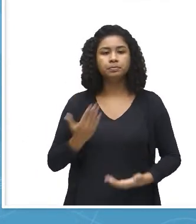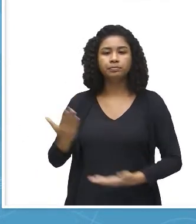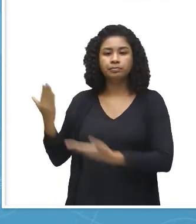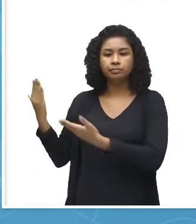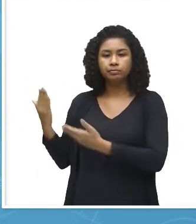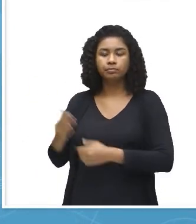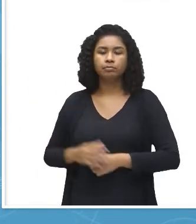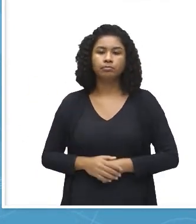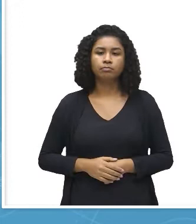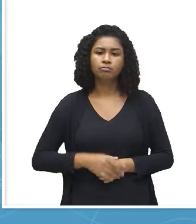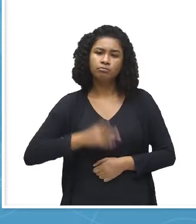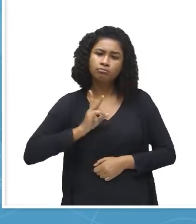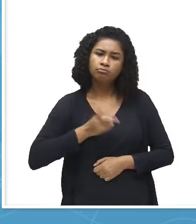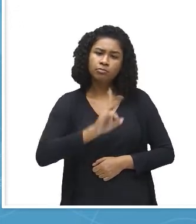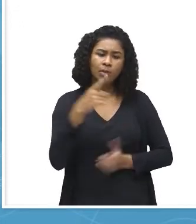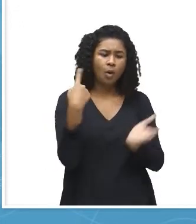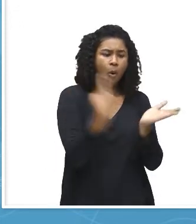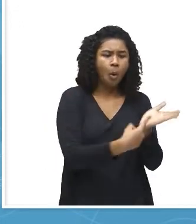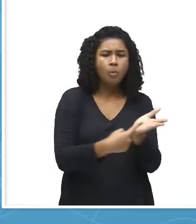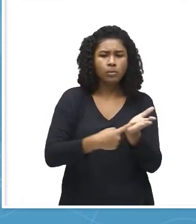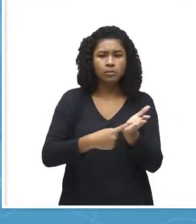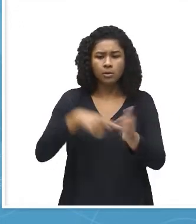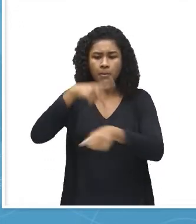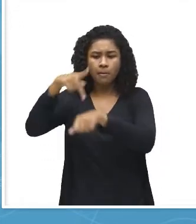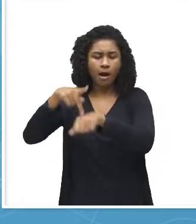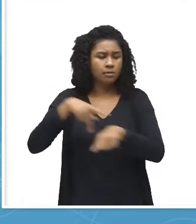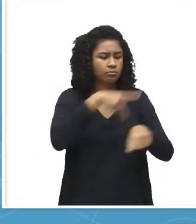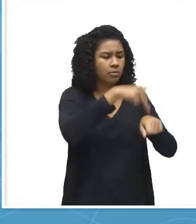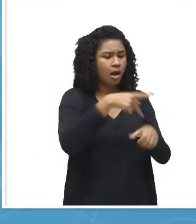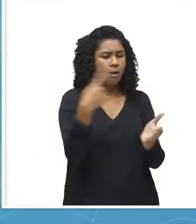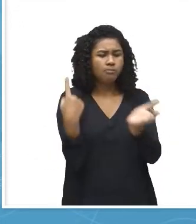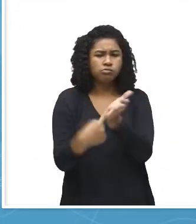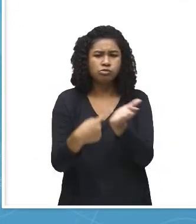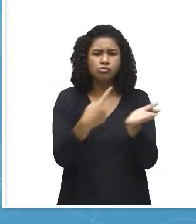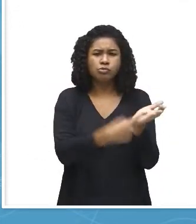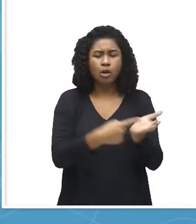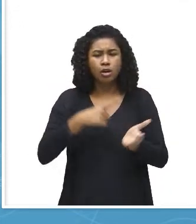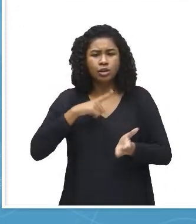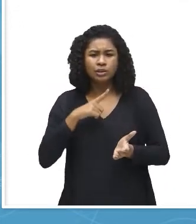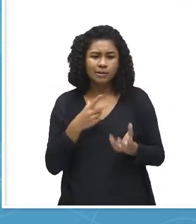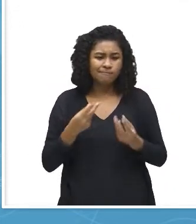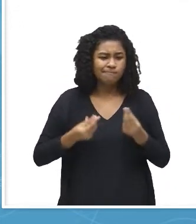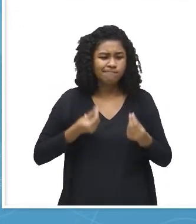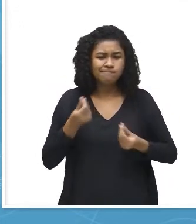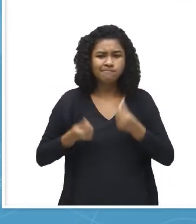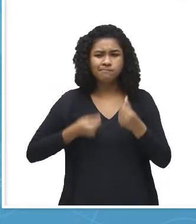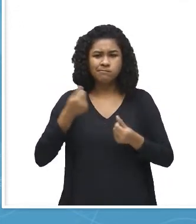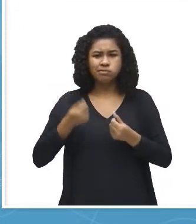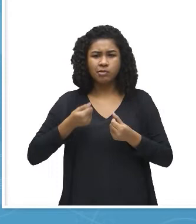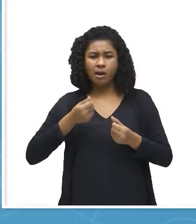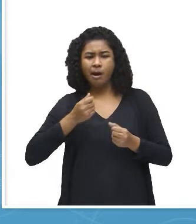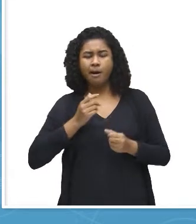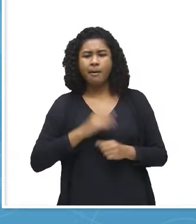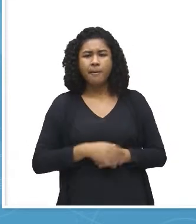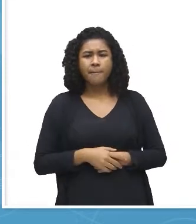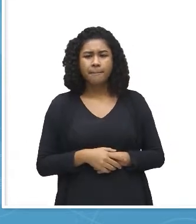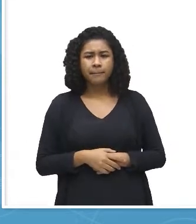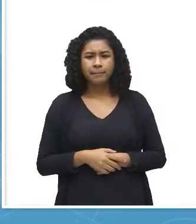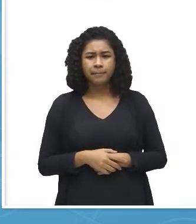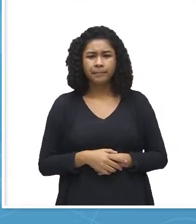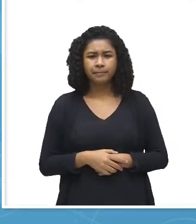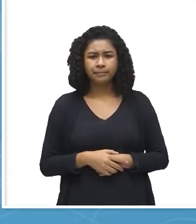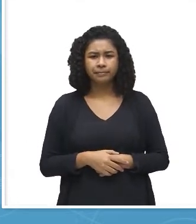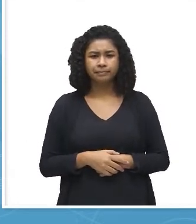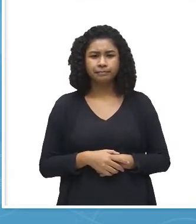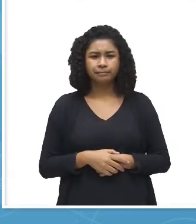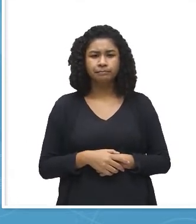pressões diplomáticas, transformaram diversas áreas em colônias, quer dizer, territórios diretamente ocupados